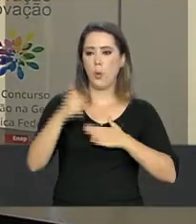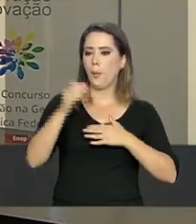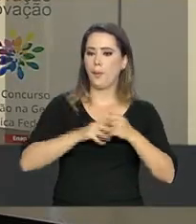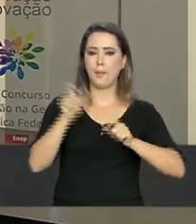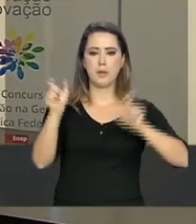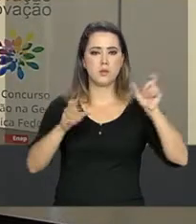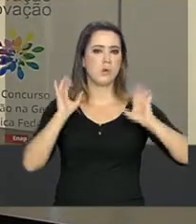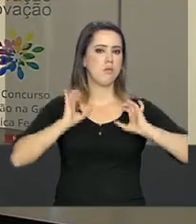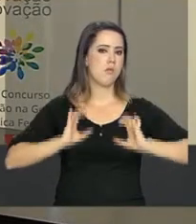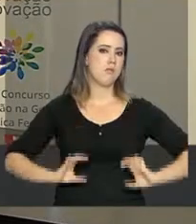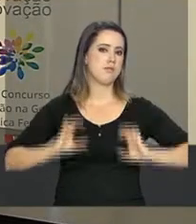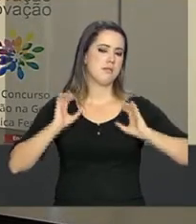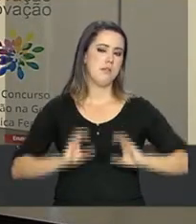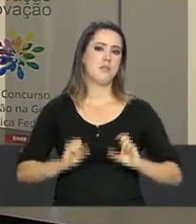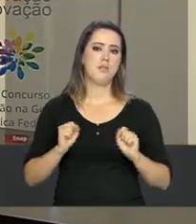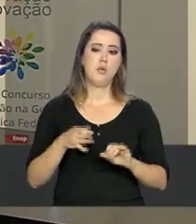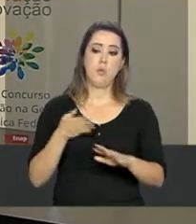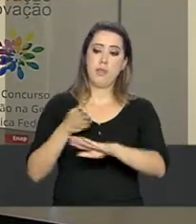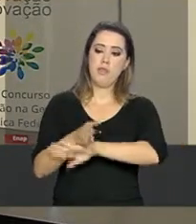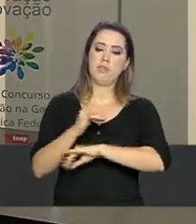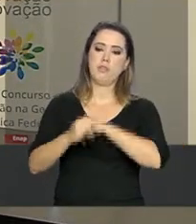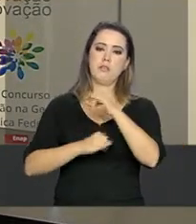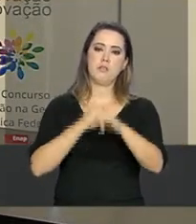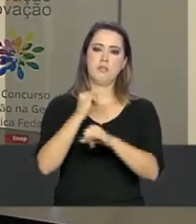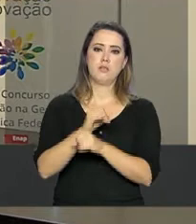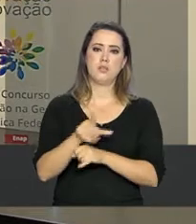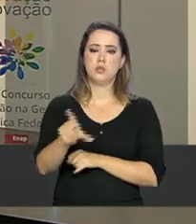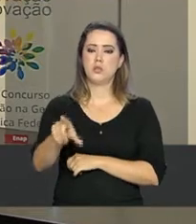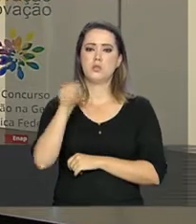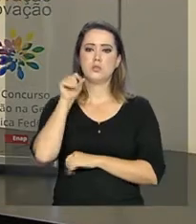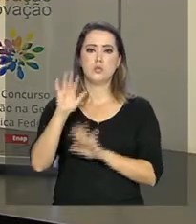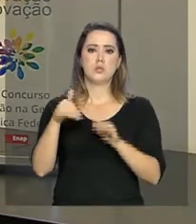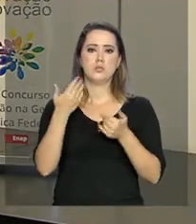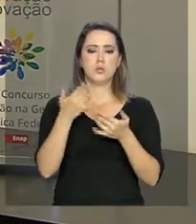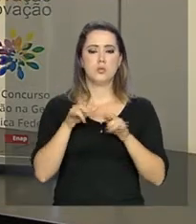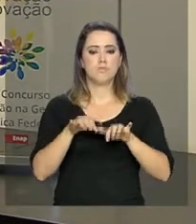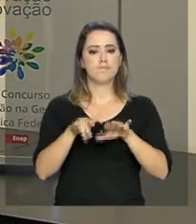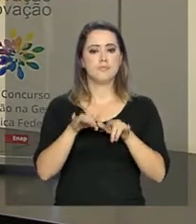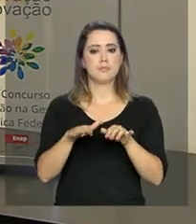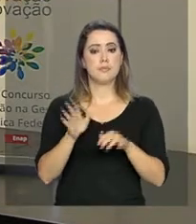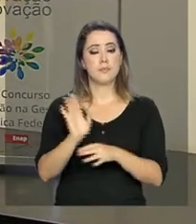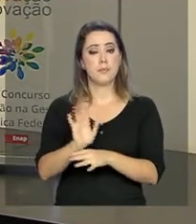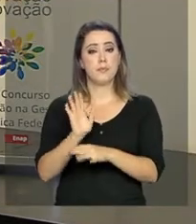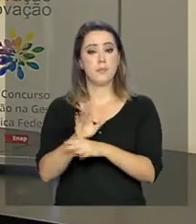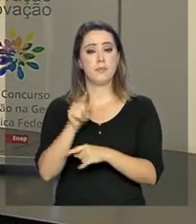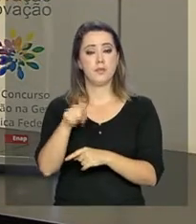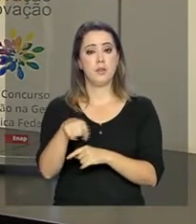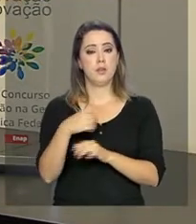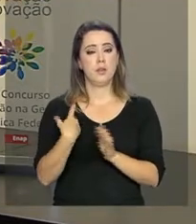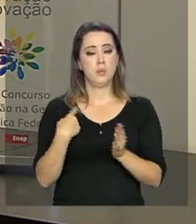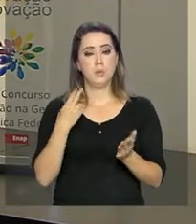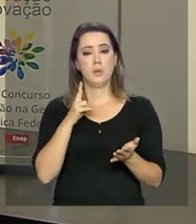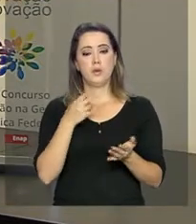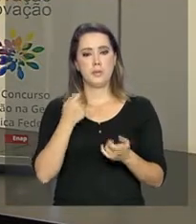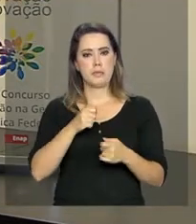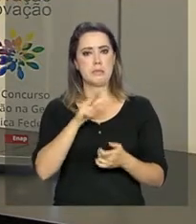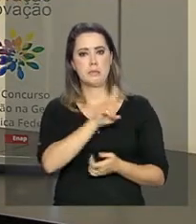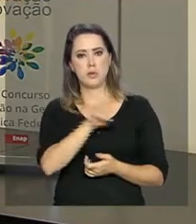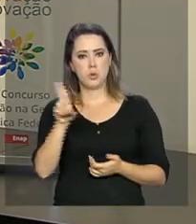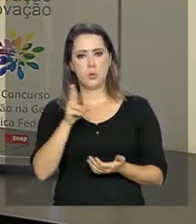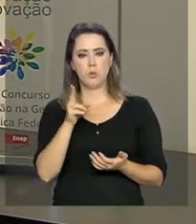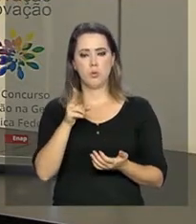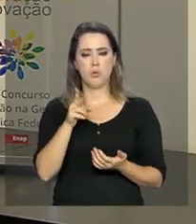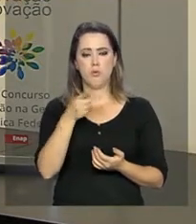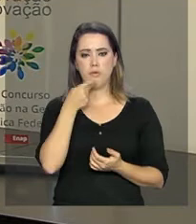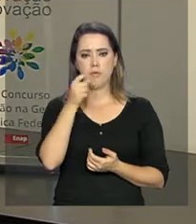por acesso à internet ele escolhe que formularam ela quer contribuir porque ele se identifica naquele formulário se